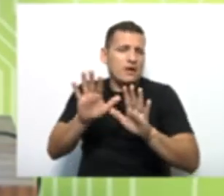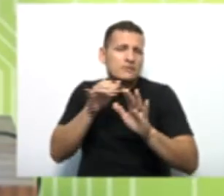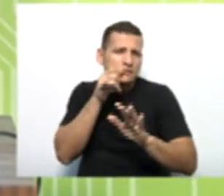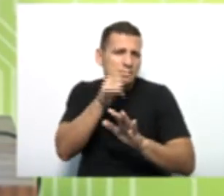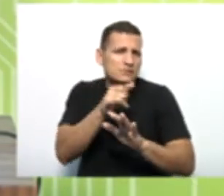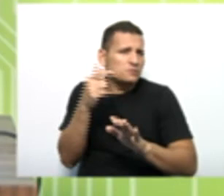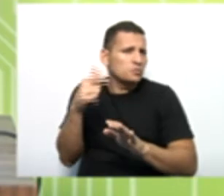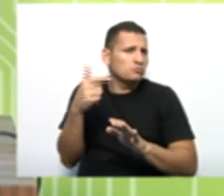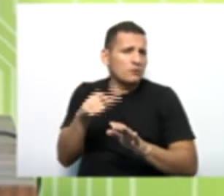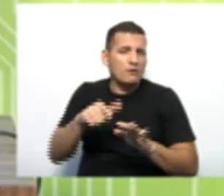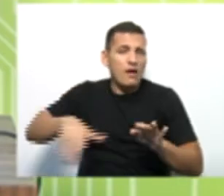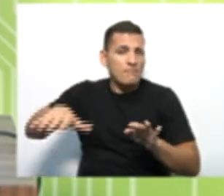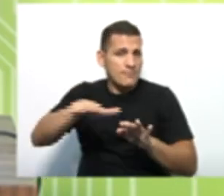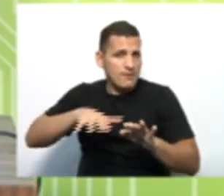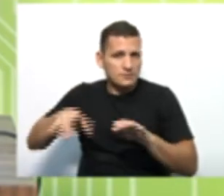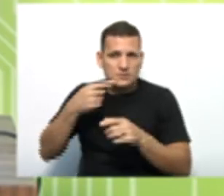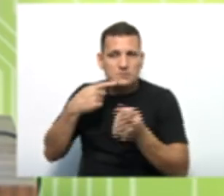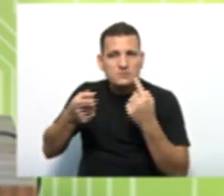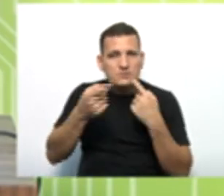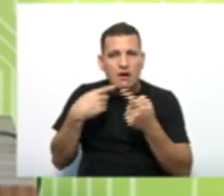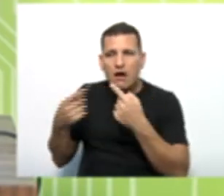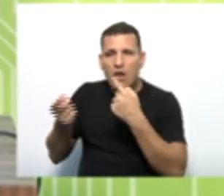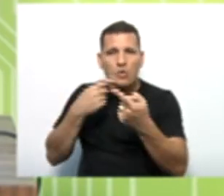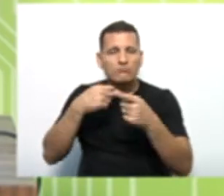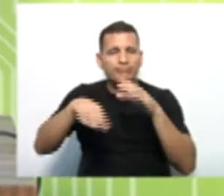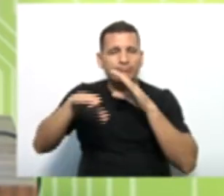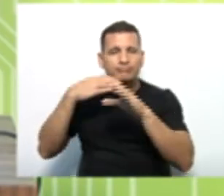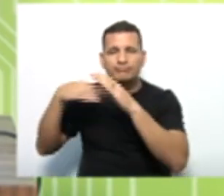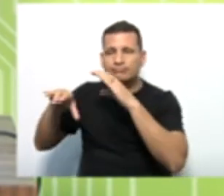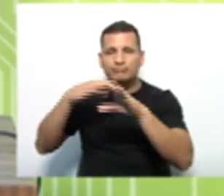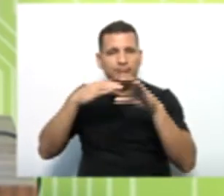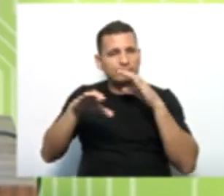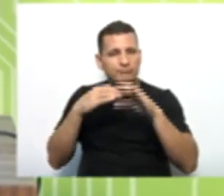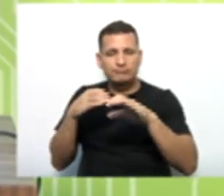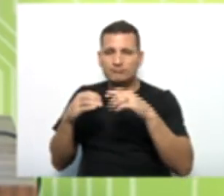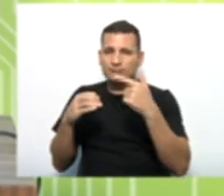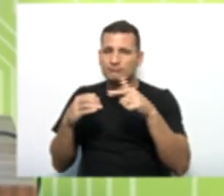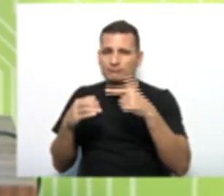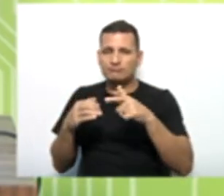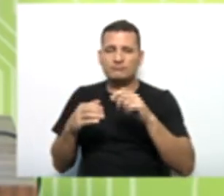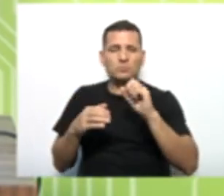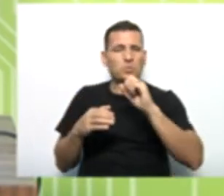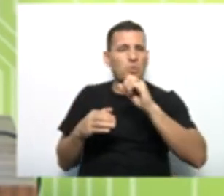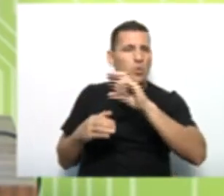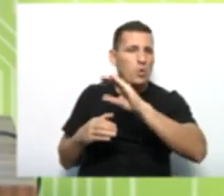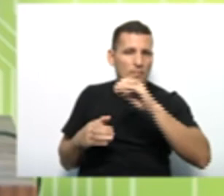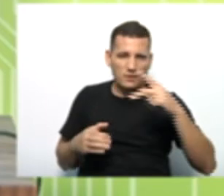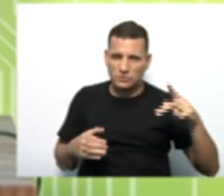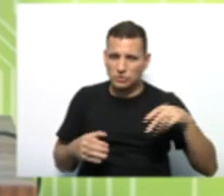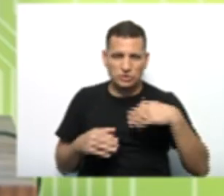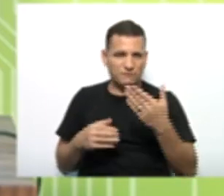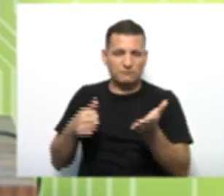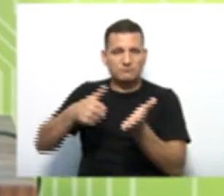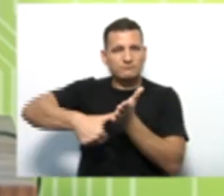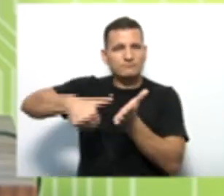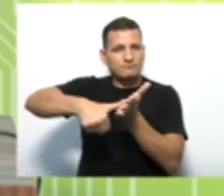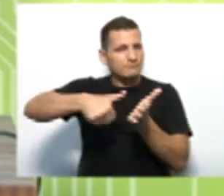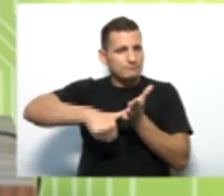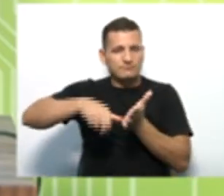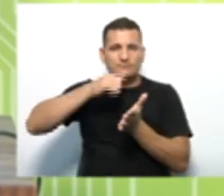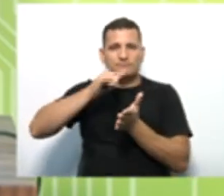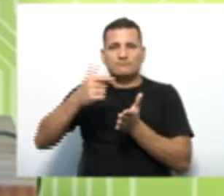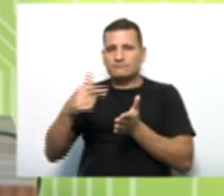consegue criar um ambiente onde os funcionários, os membros dessa empresa, ou na cooperativa, que os associados têm uma boa